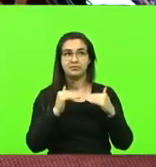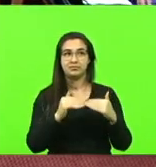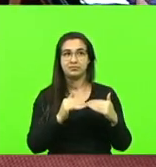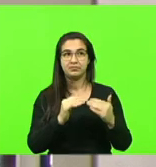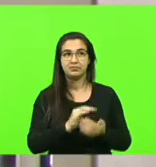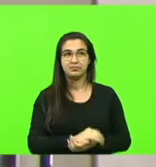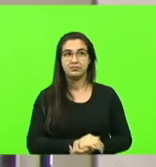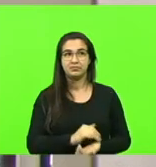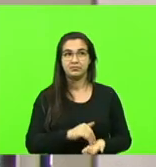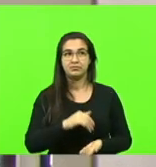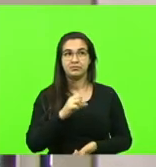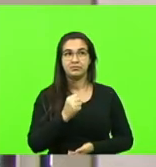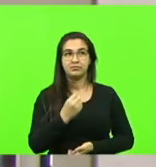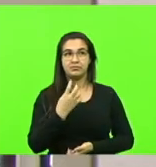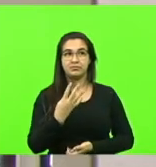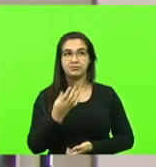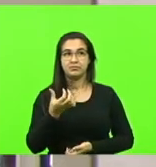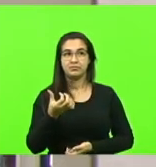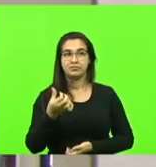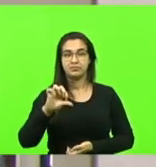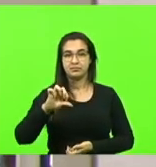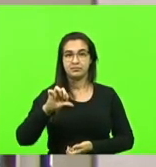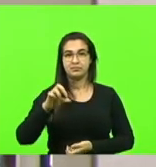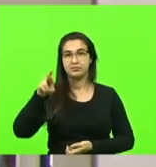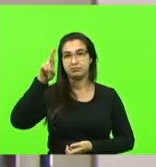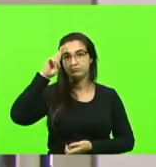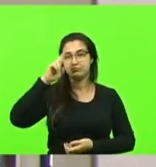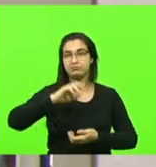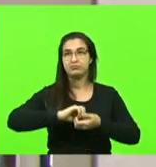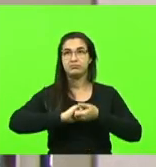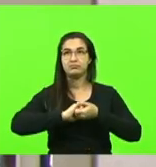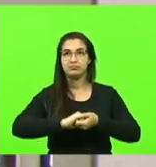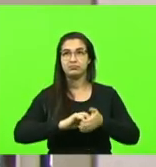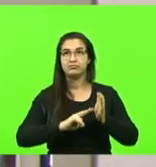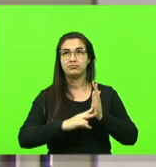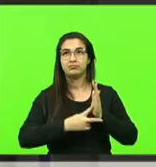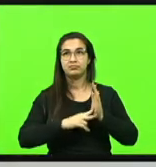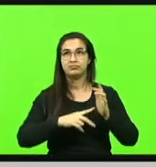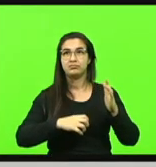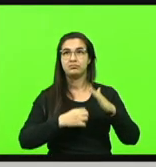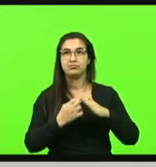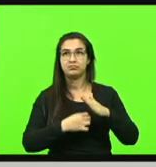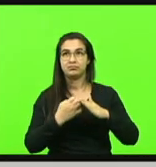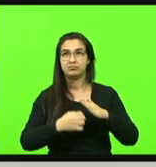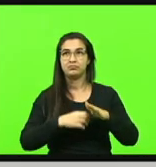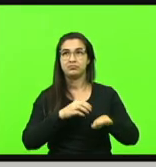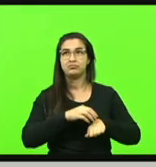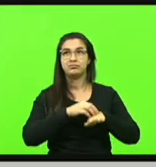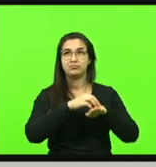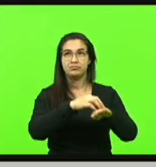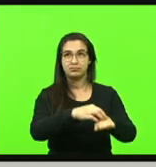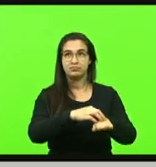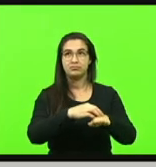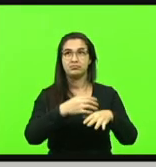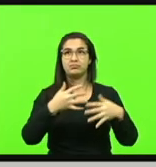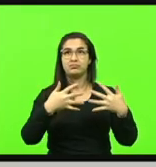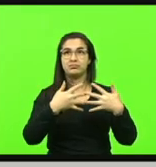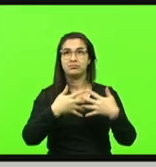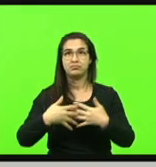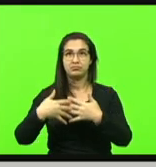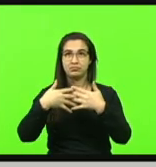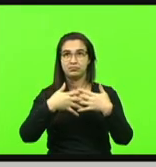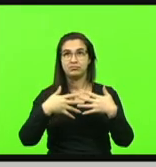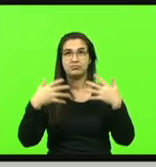unanimidade. Moção 849, ator deputado Floriano, cumprimentando o Sindicato das Empresas de Transporte de Cargas da região de Chapecó, pelos